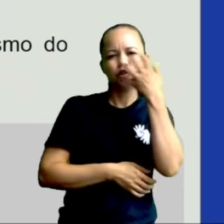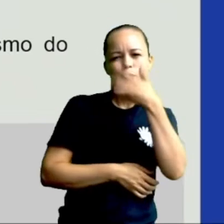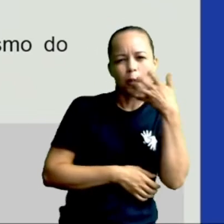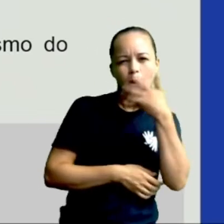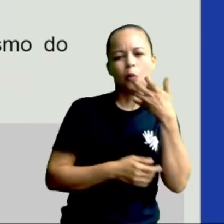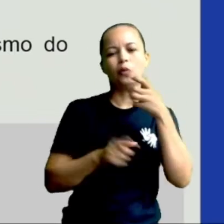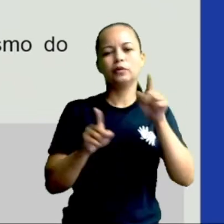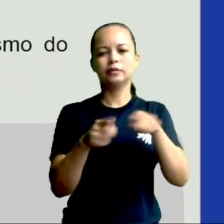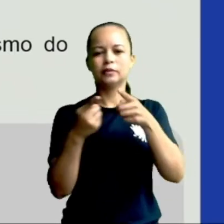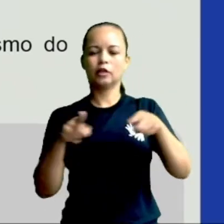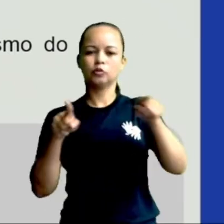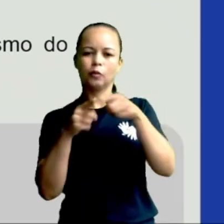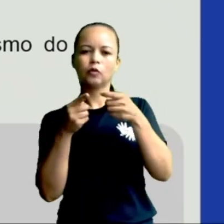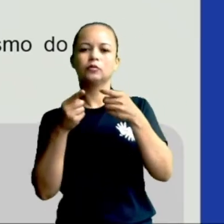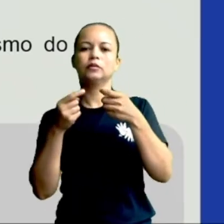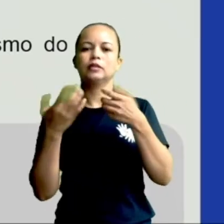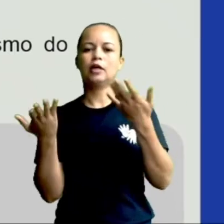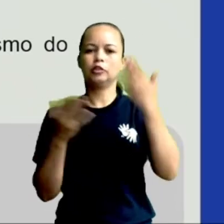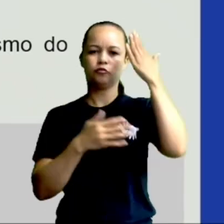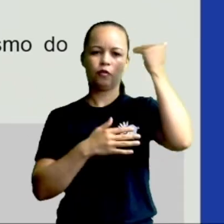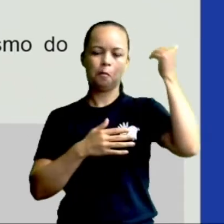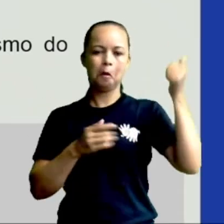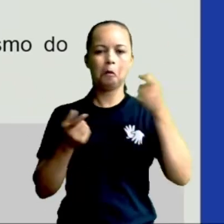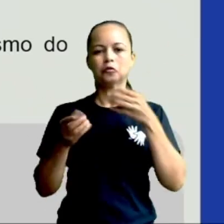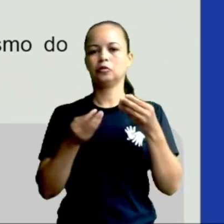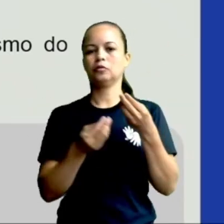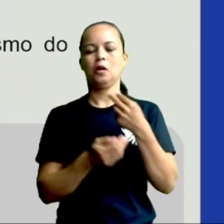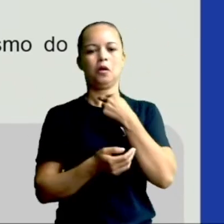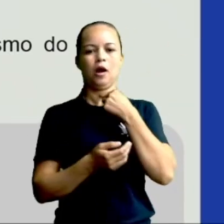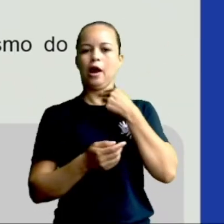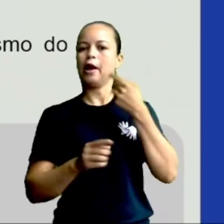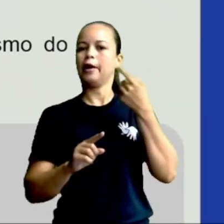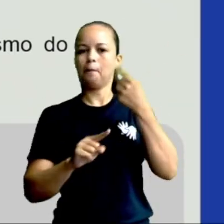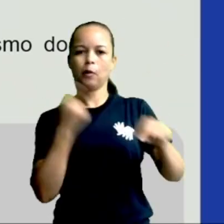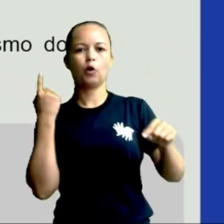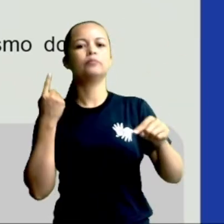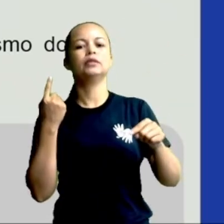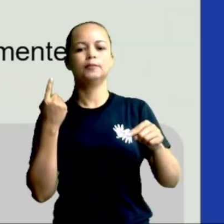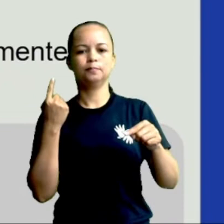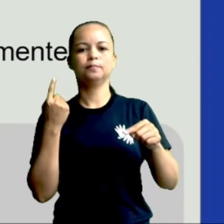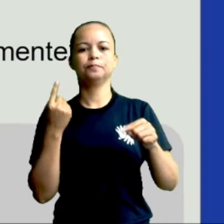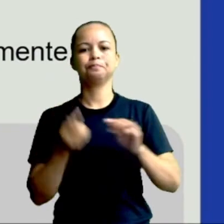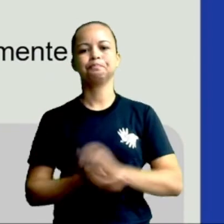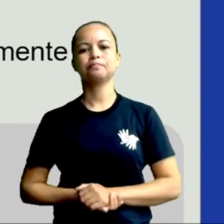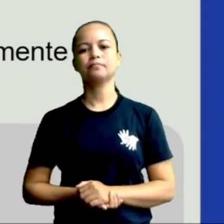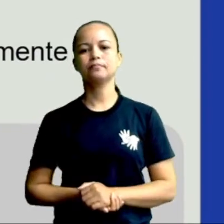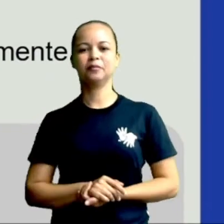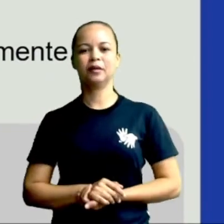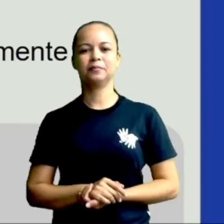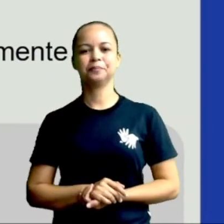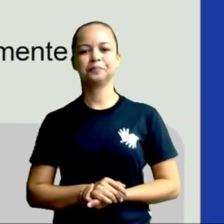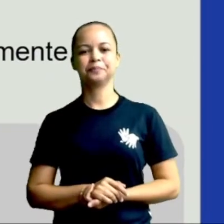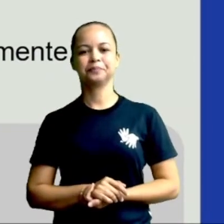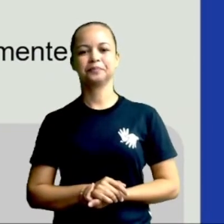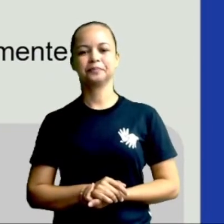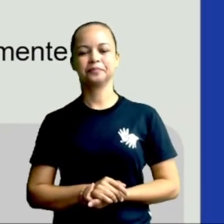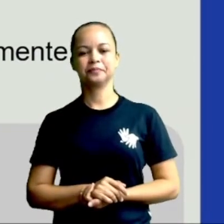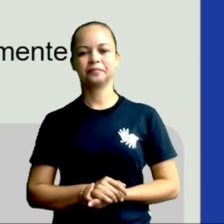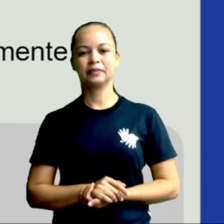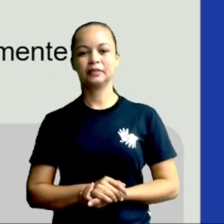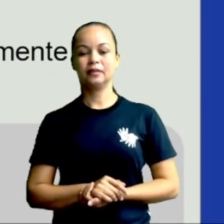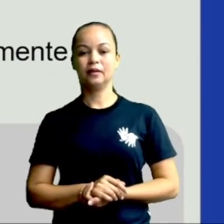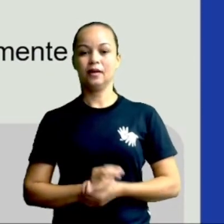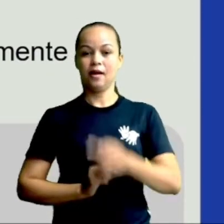as produções artísticas, elas eram também censuradas, tá? E aí, na